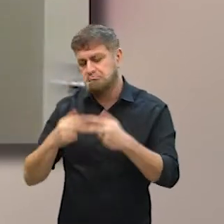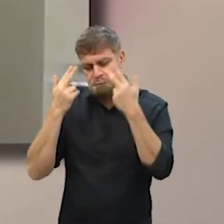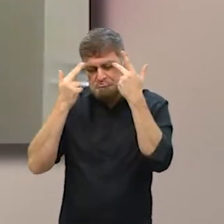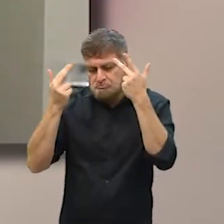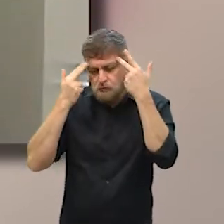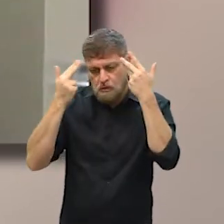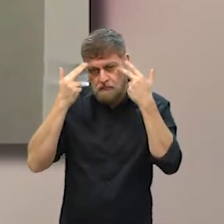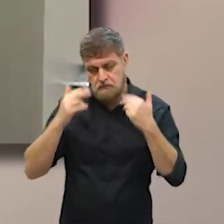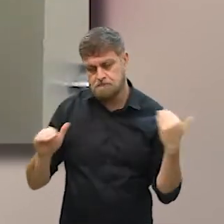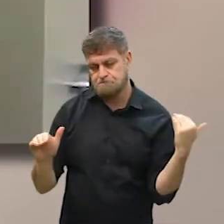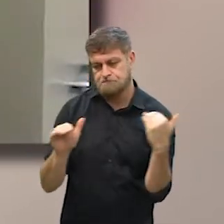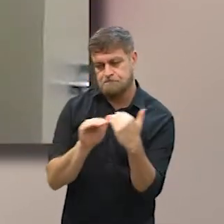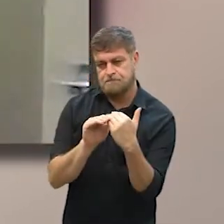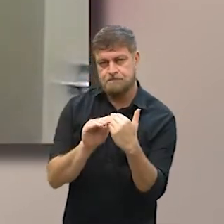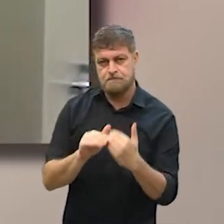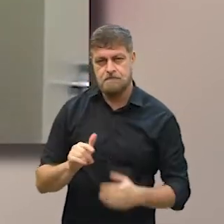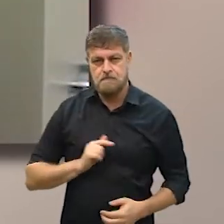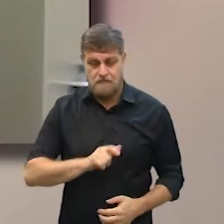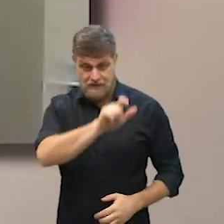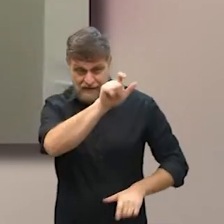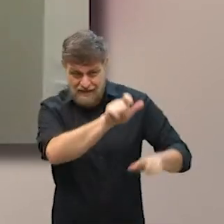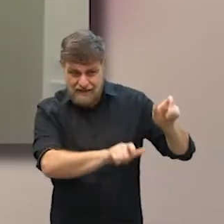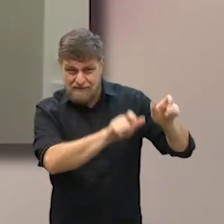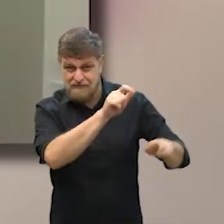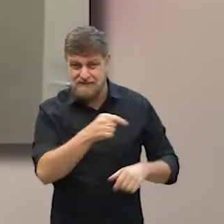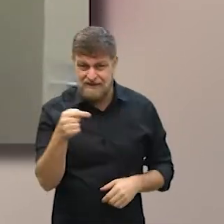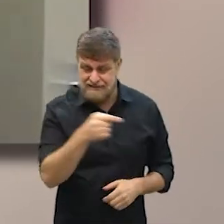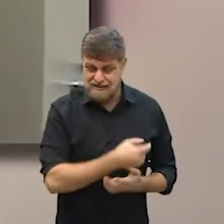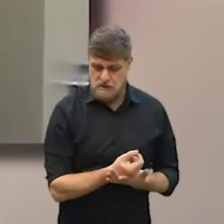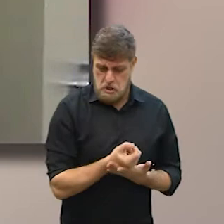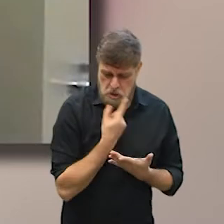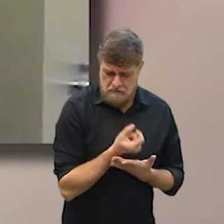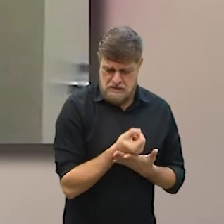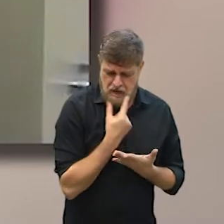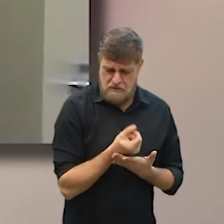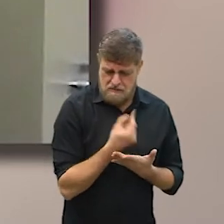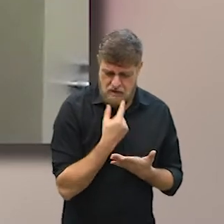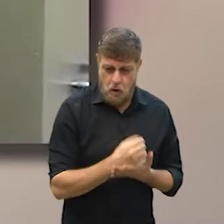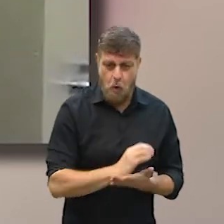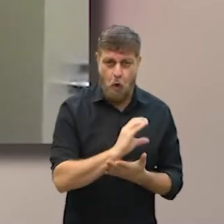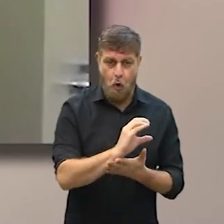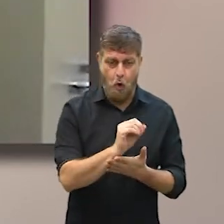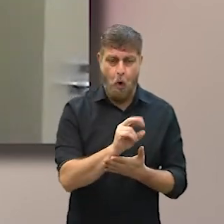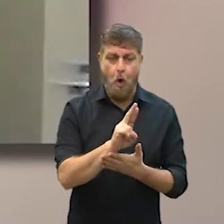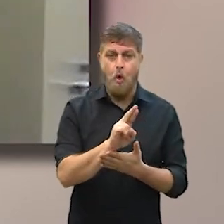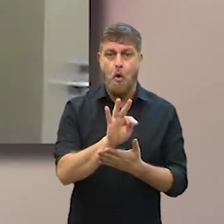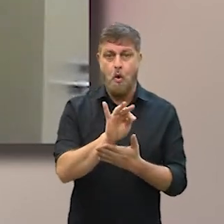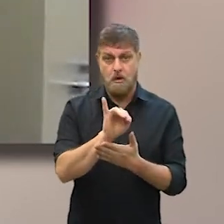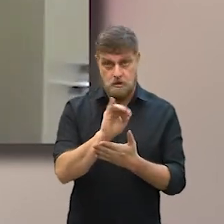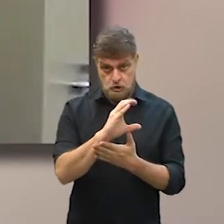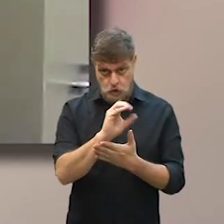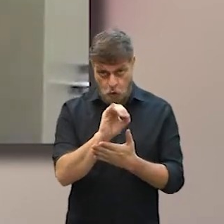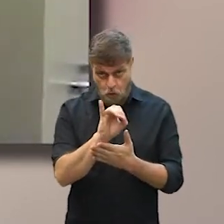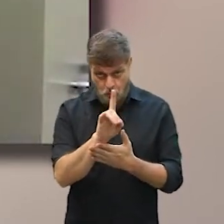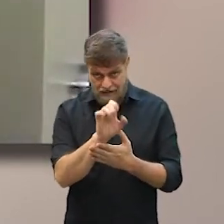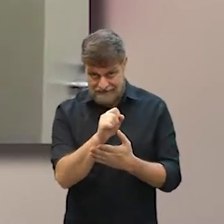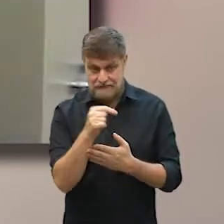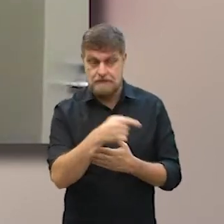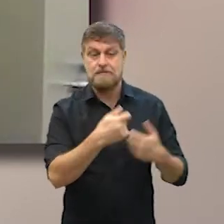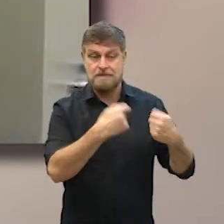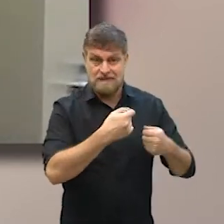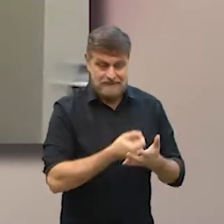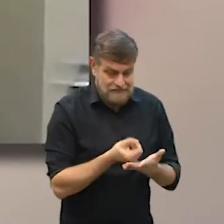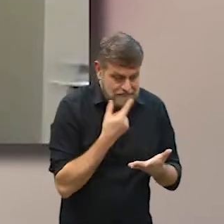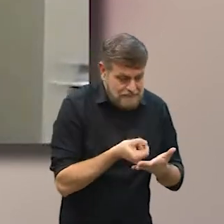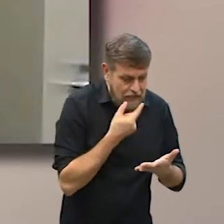população normal aqueles pacientes que estão usando doses mais altas de glicocorticoide que eventualmente a gente